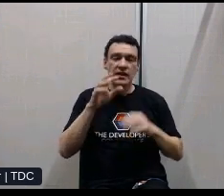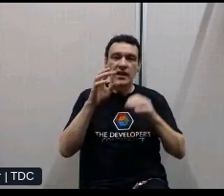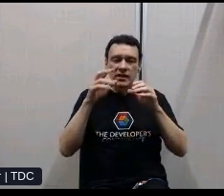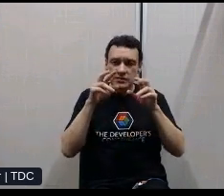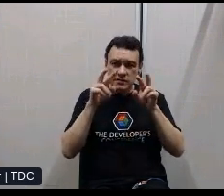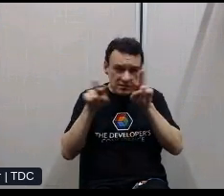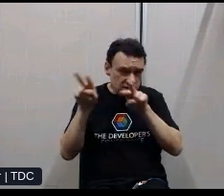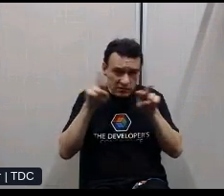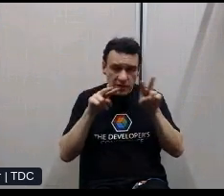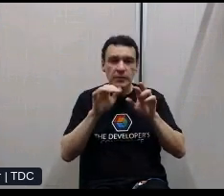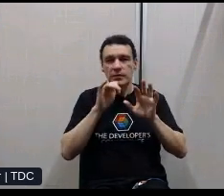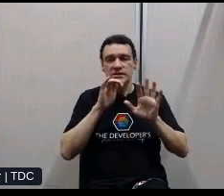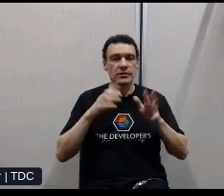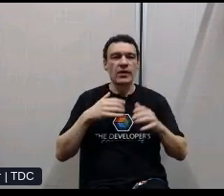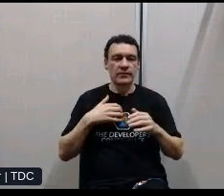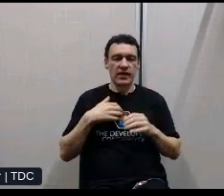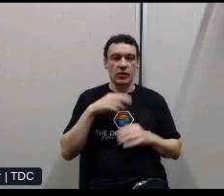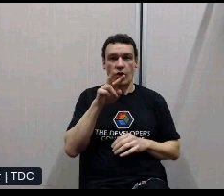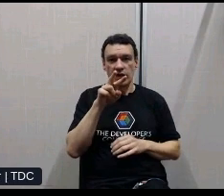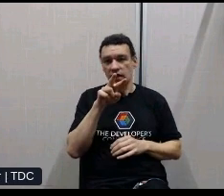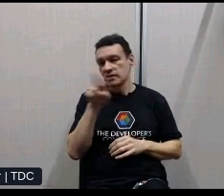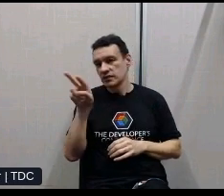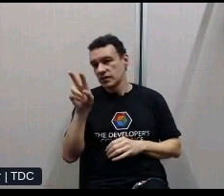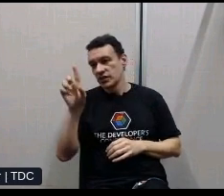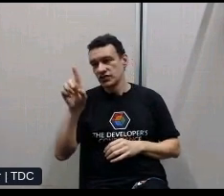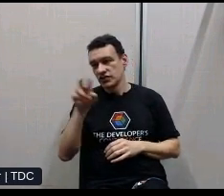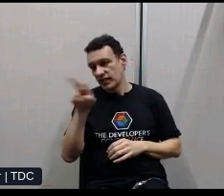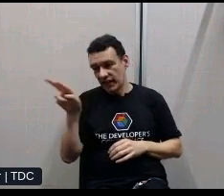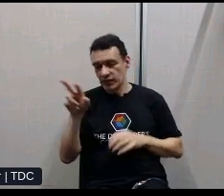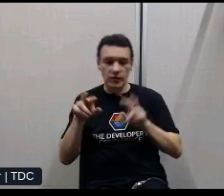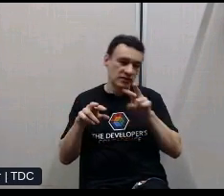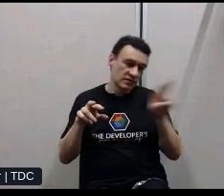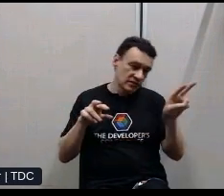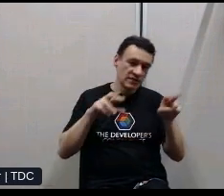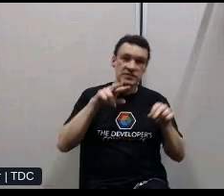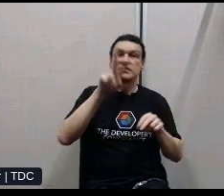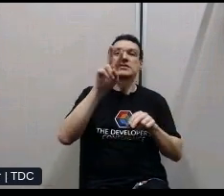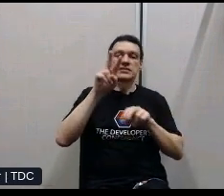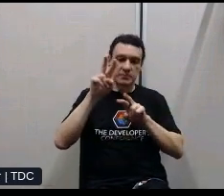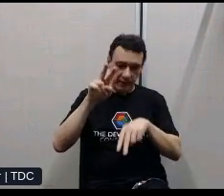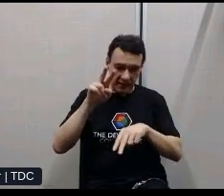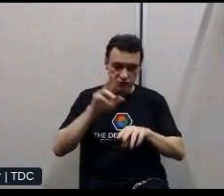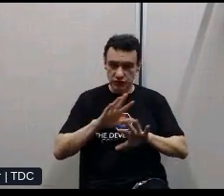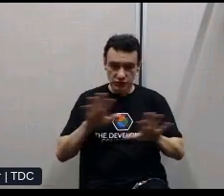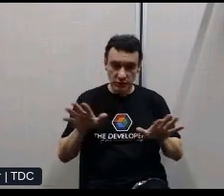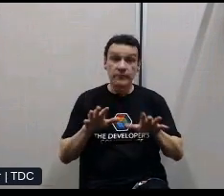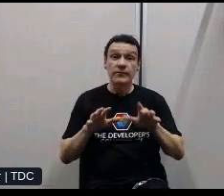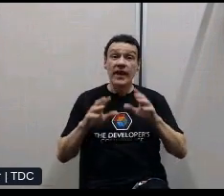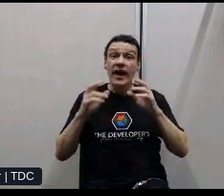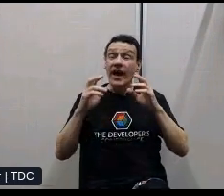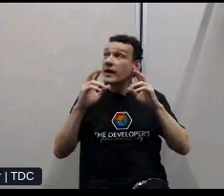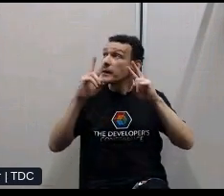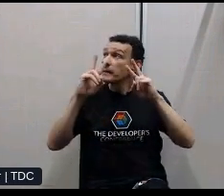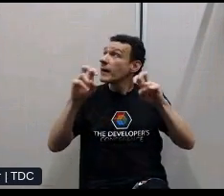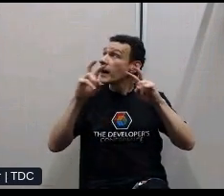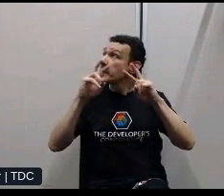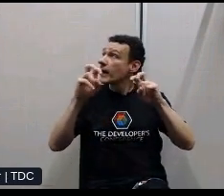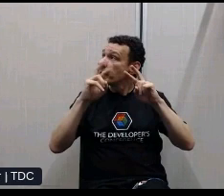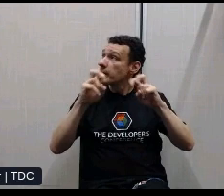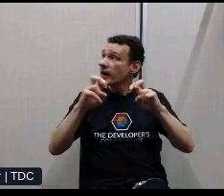o lado direito, para o lado esquerdo, para cima, para baixo, e ele consegue mapear todos esses pontos, fazer